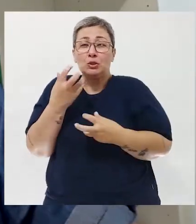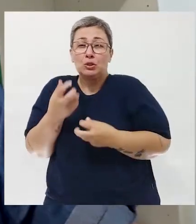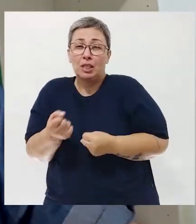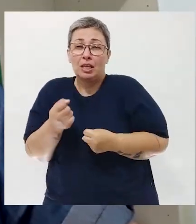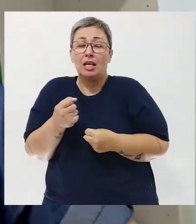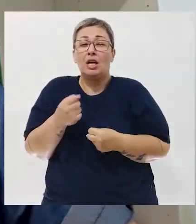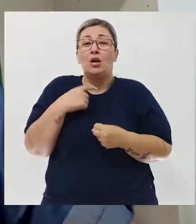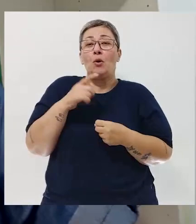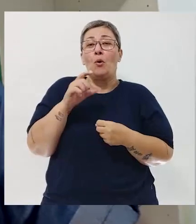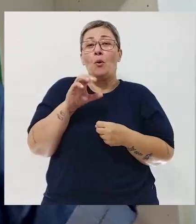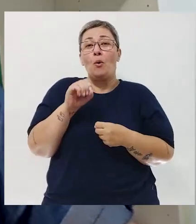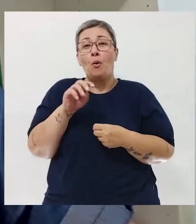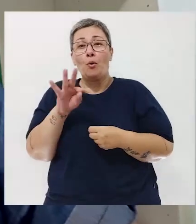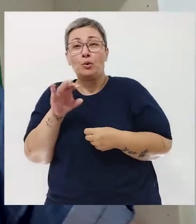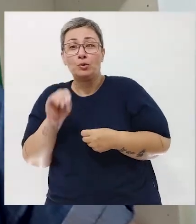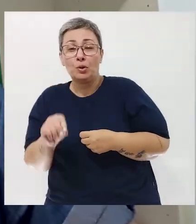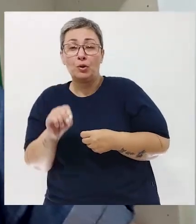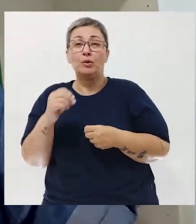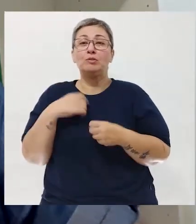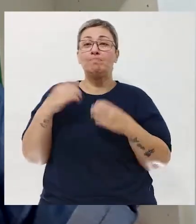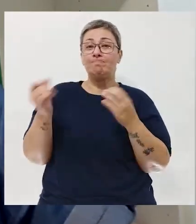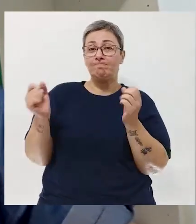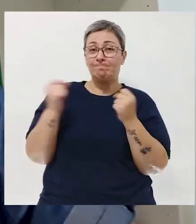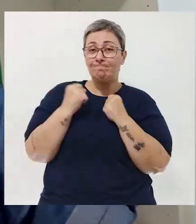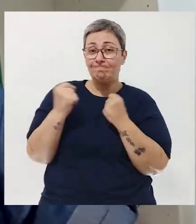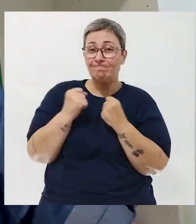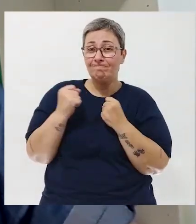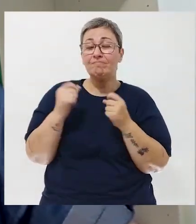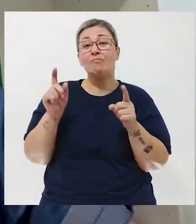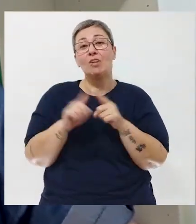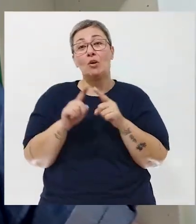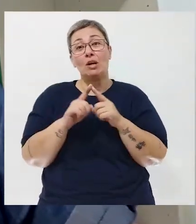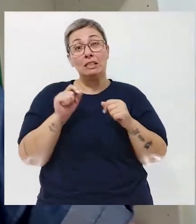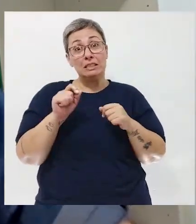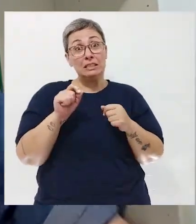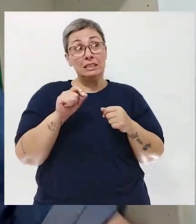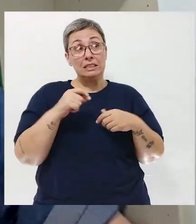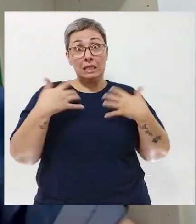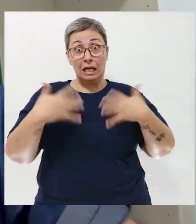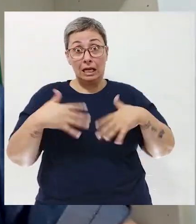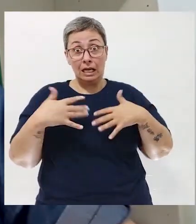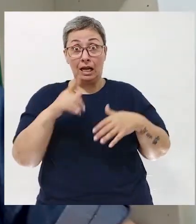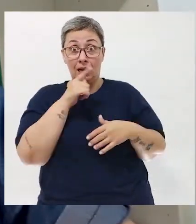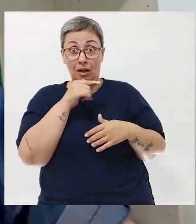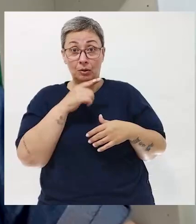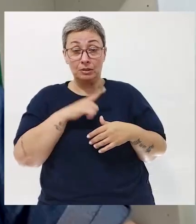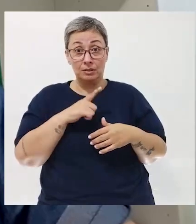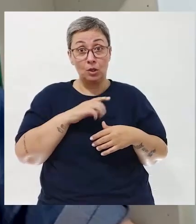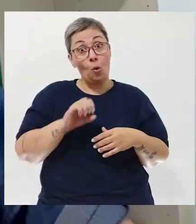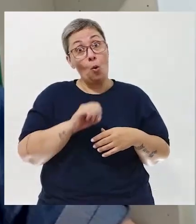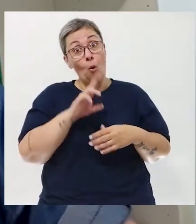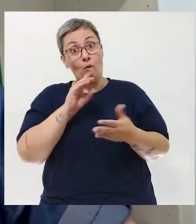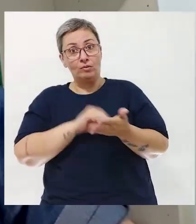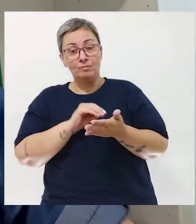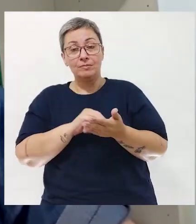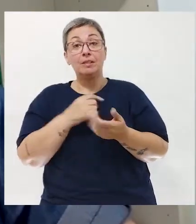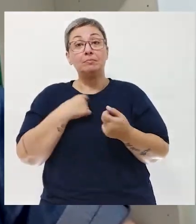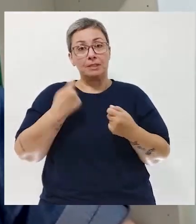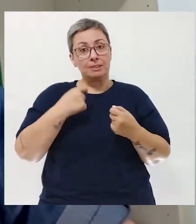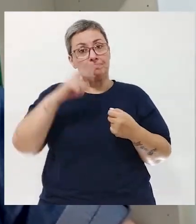e inverno. Toda vez que vamos pensar na abundância ou falta d'água, temos que nos lembrar